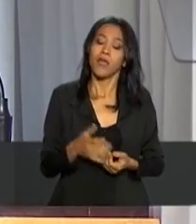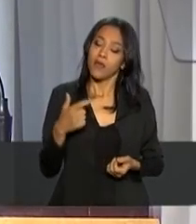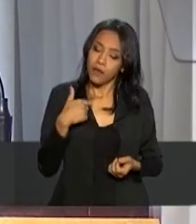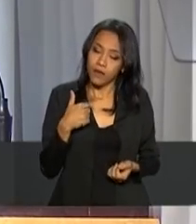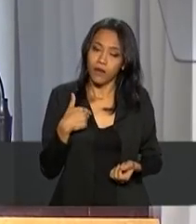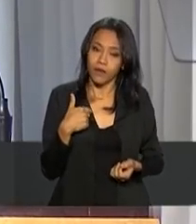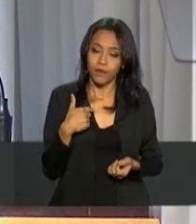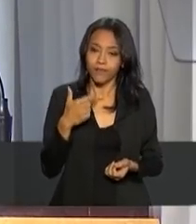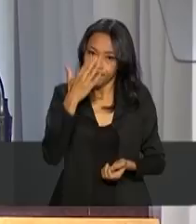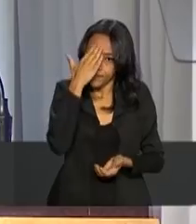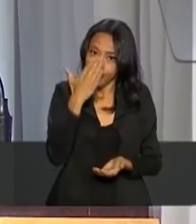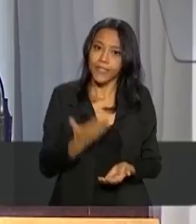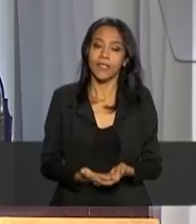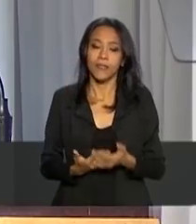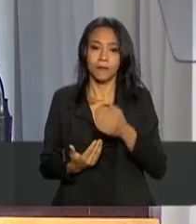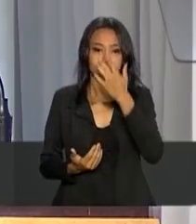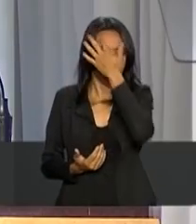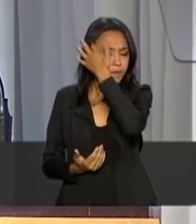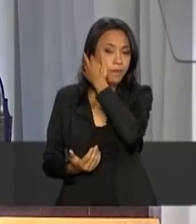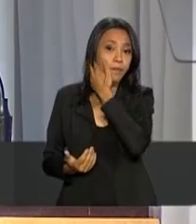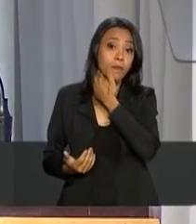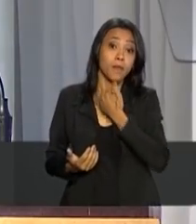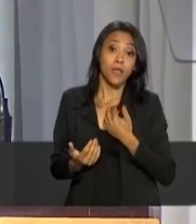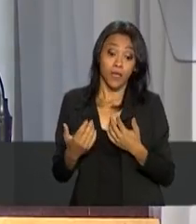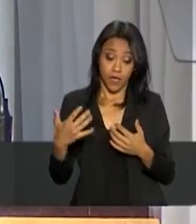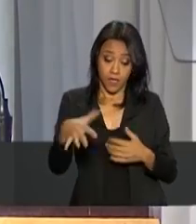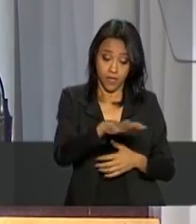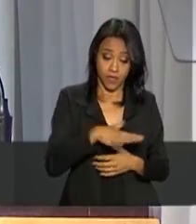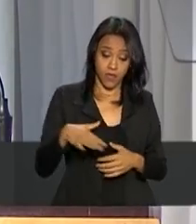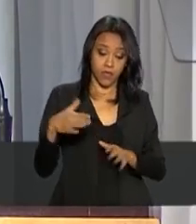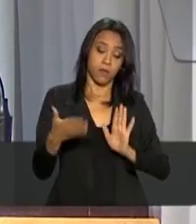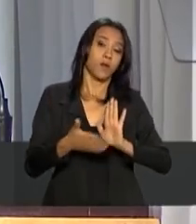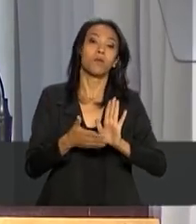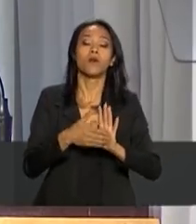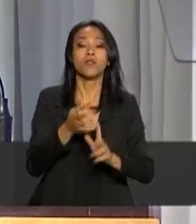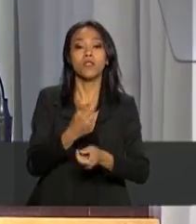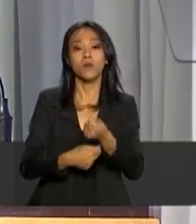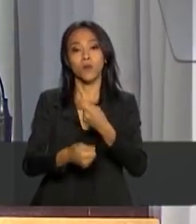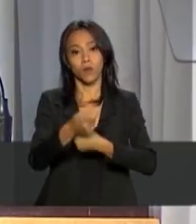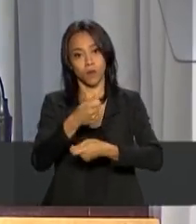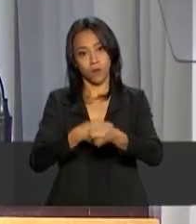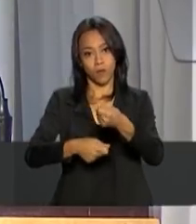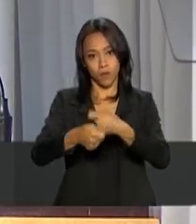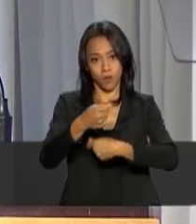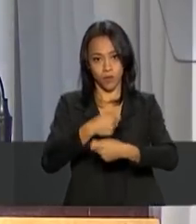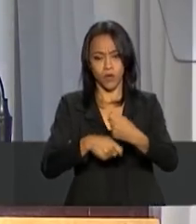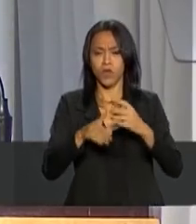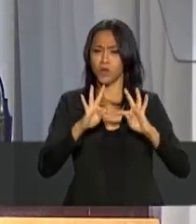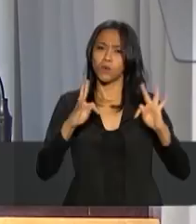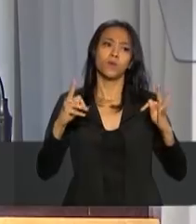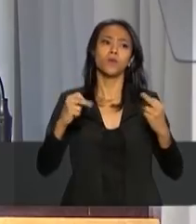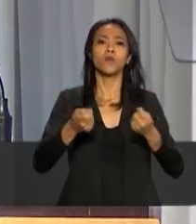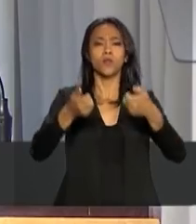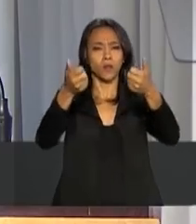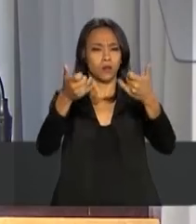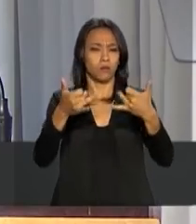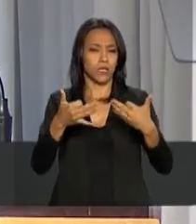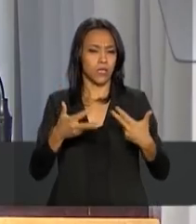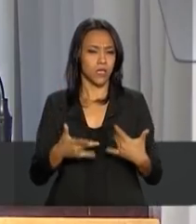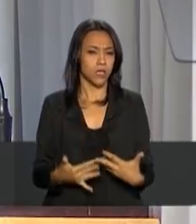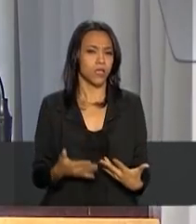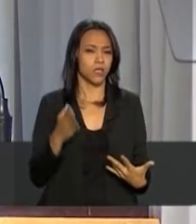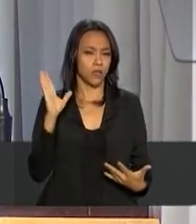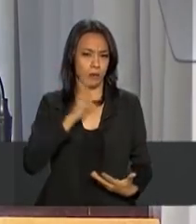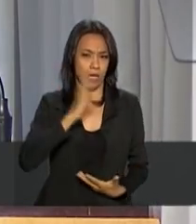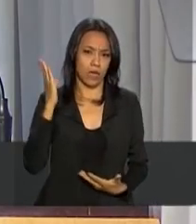é? E neste plano econômico, neste plano fiscal, todos esses fatos que eu estou narrando, assim,